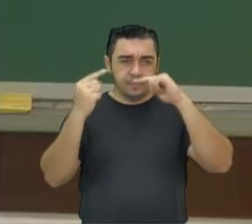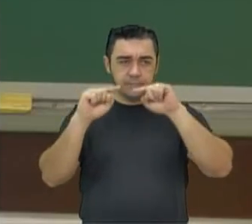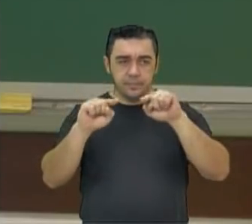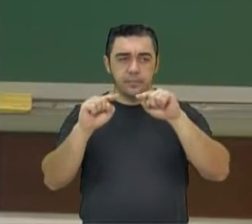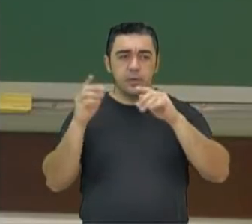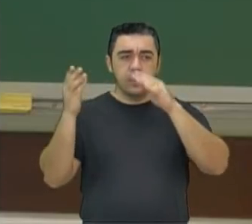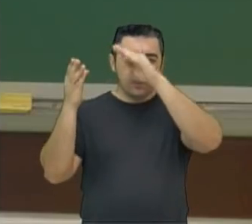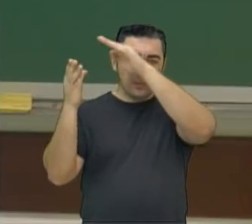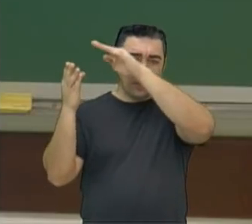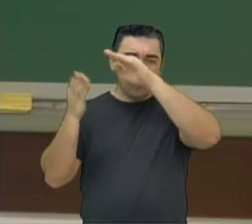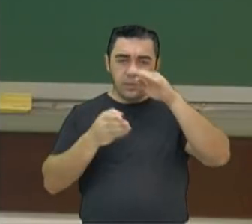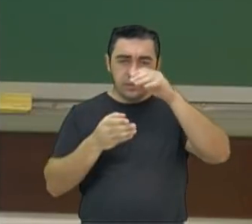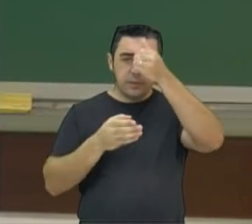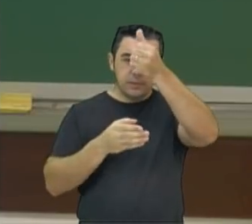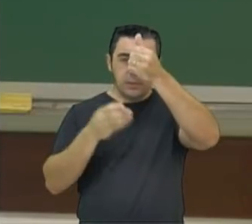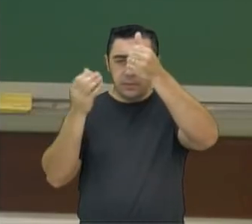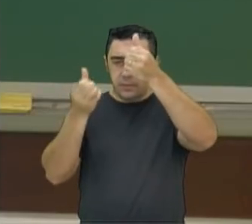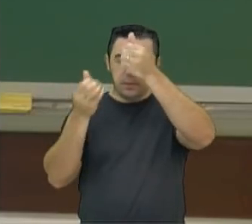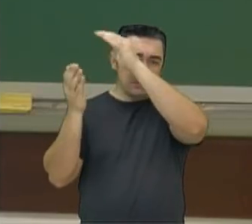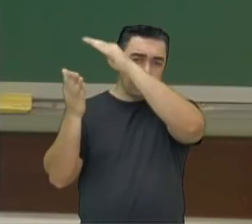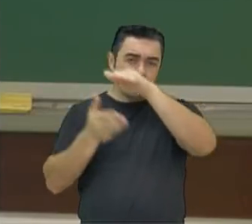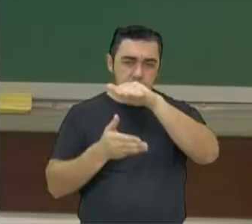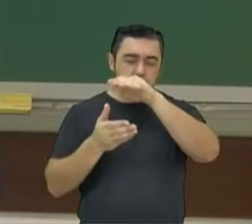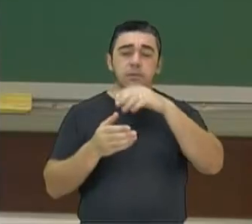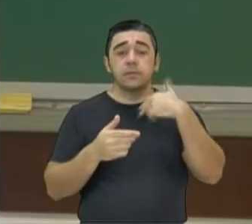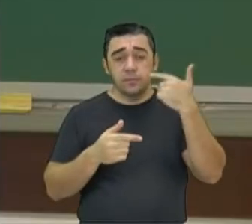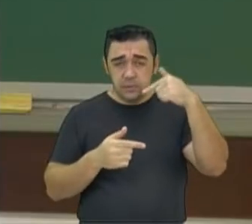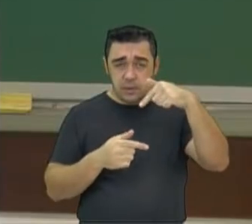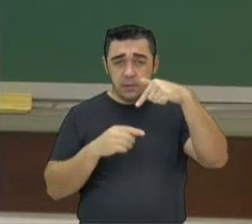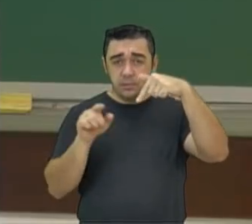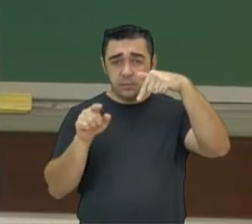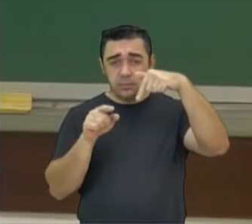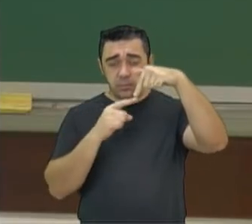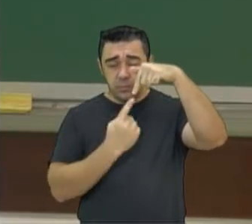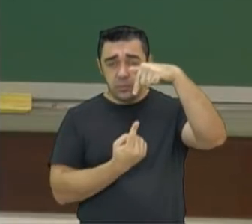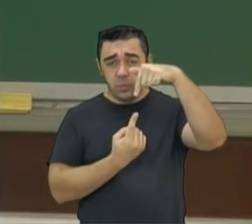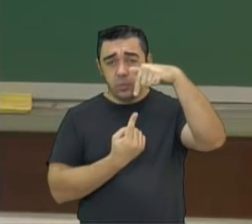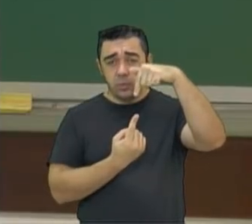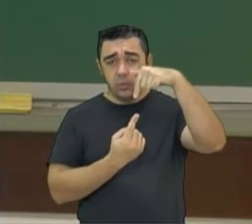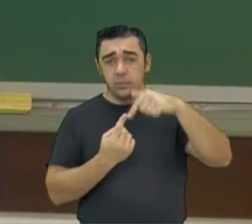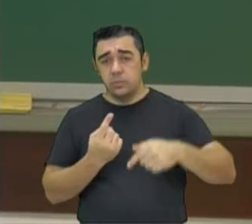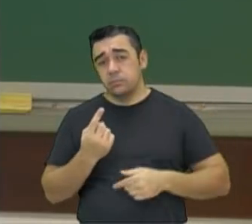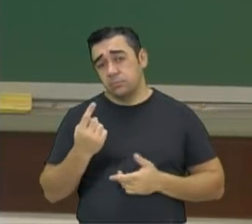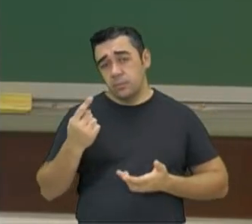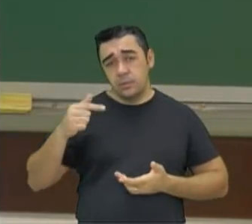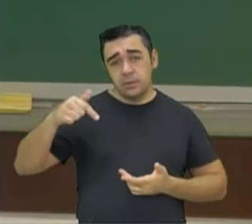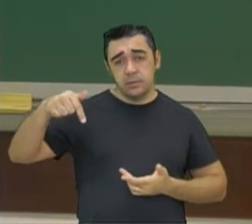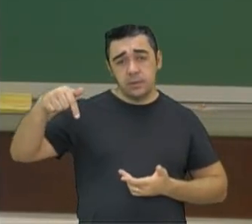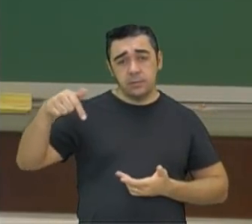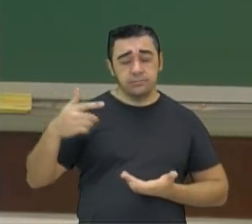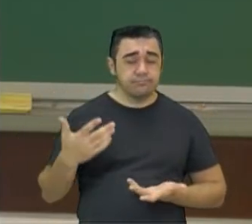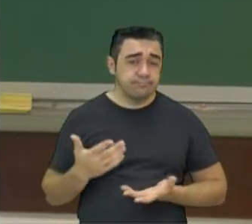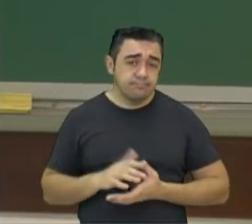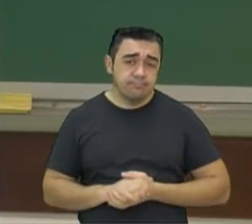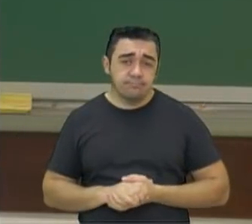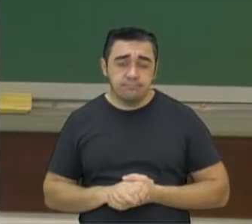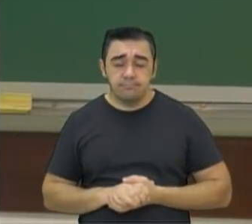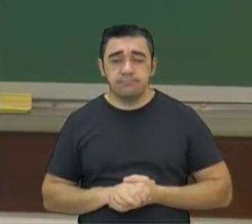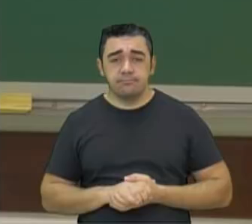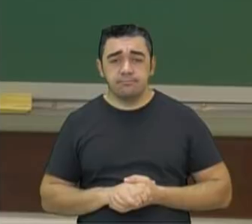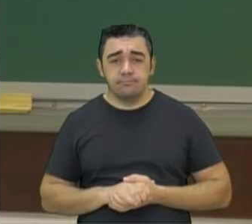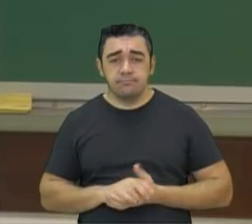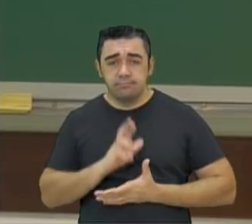cortar, vai me resultar em 7 sobre 1 fatorial. 1 fatorial não é 1? Então, 7 divididos